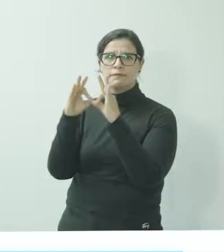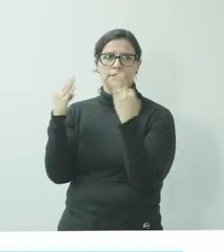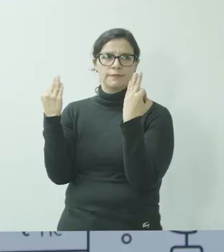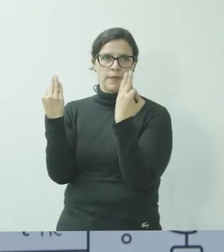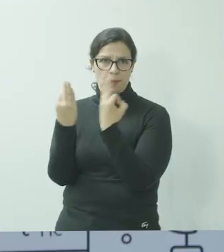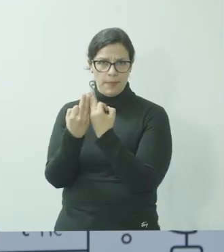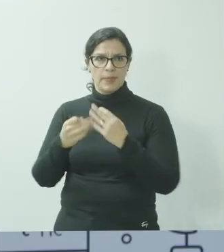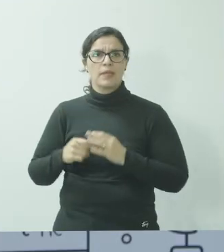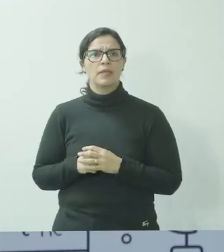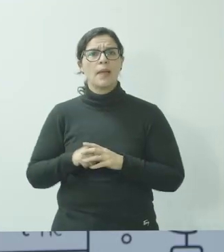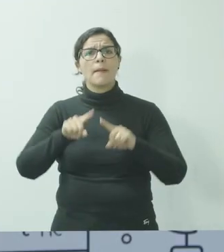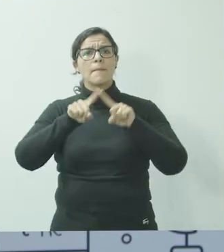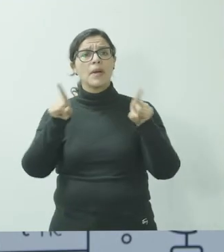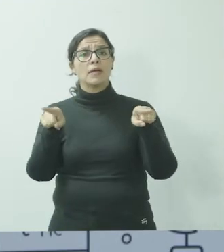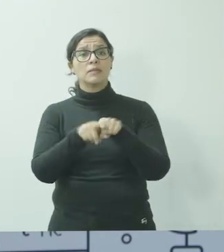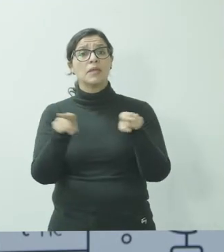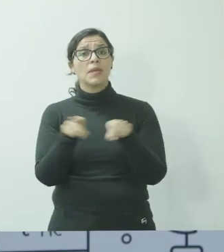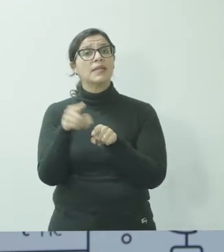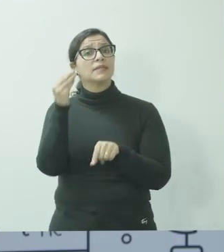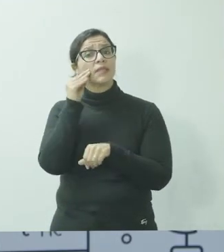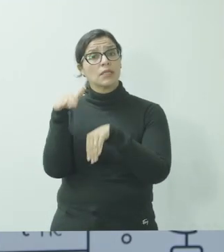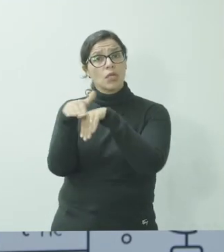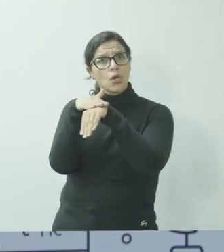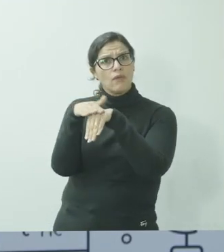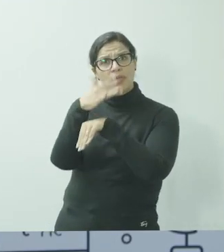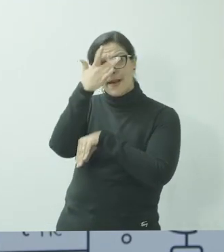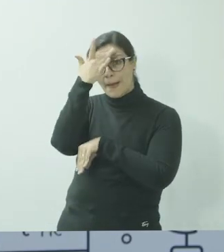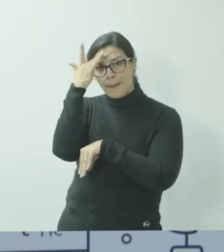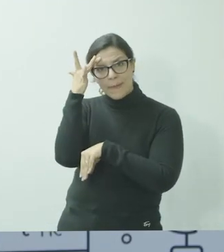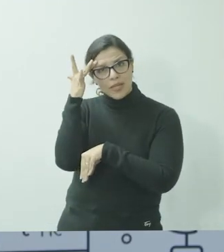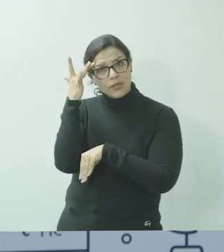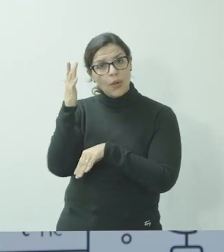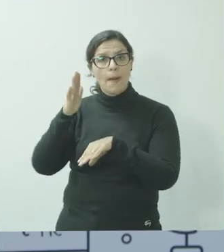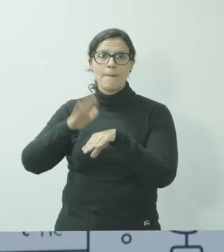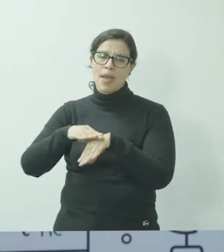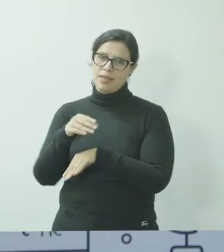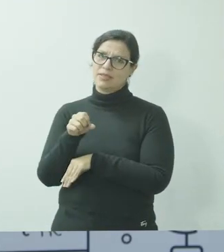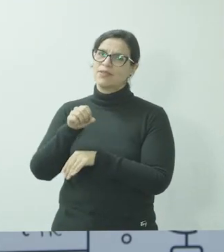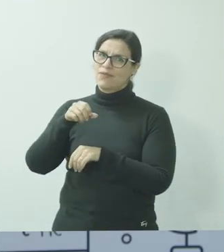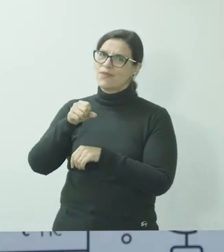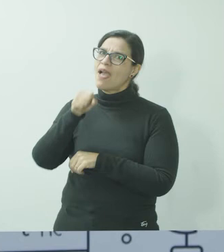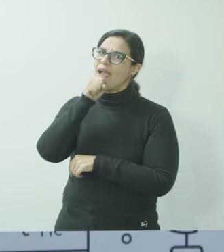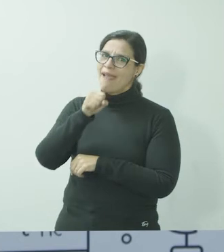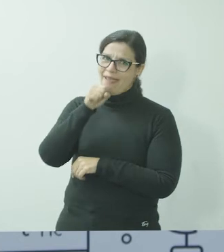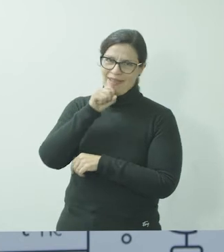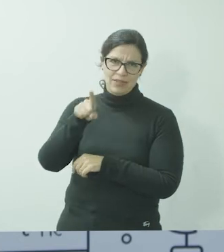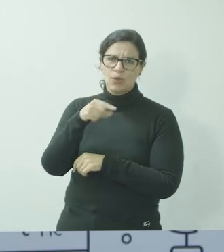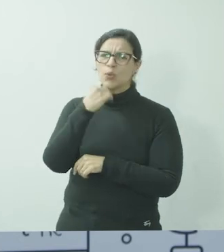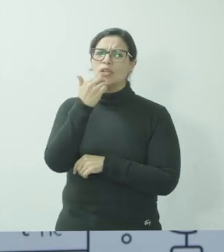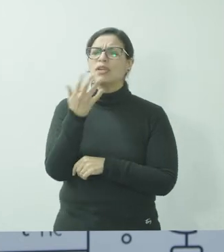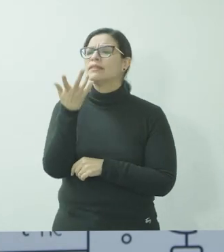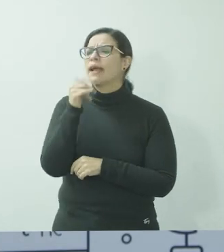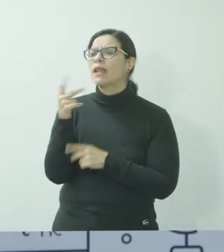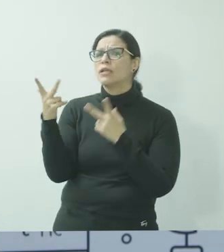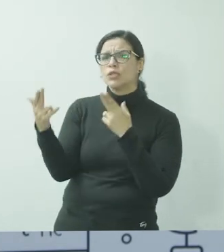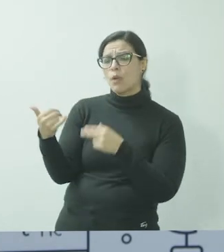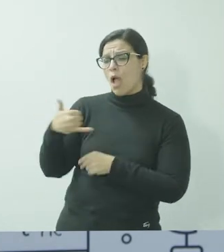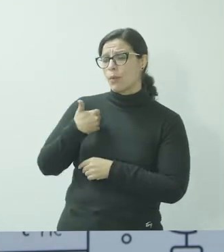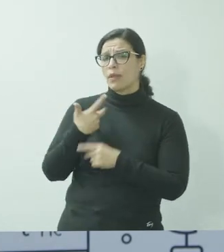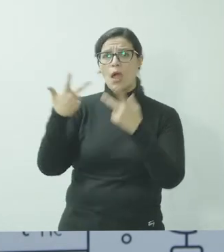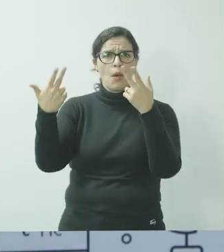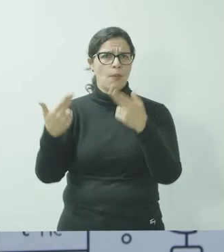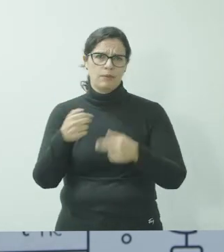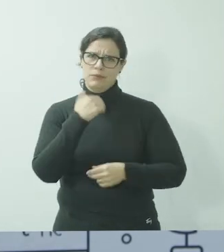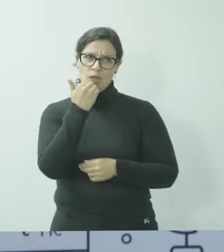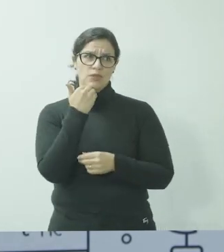família mas procure conversar com alguém que seja mais velho que você então não adianta pegar uma pessoa que seja da mesma idade